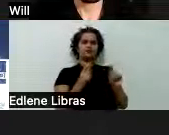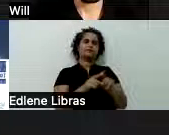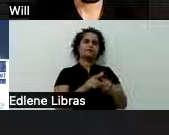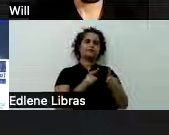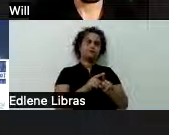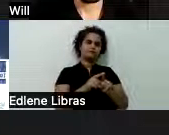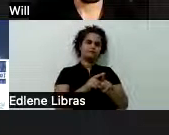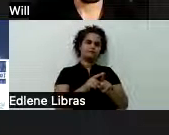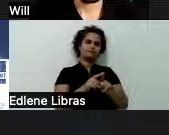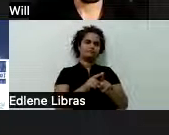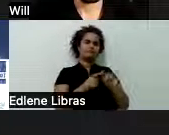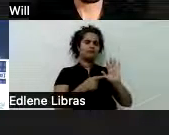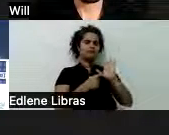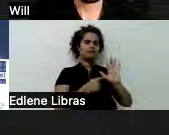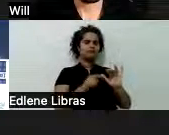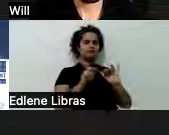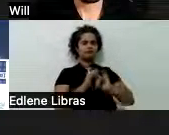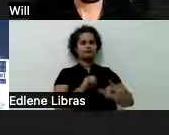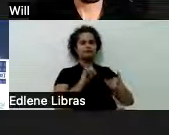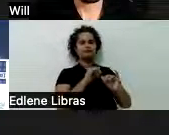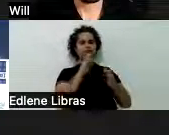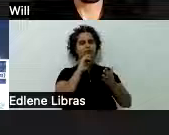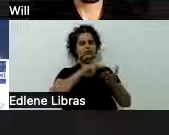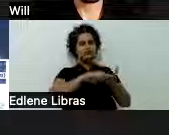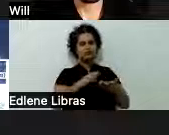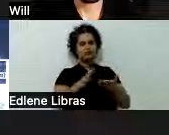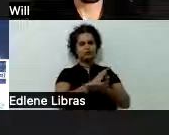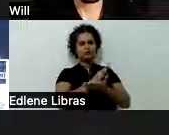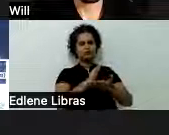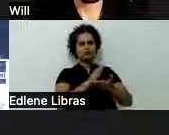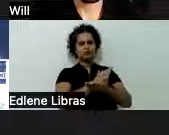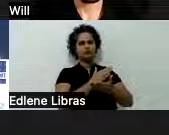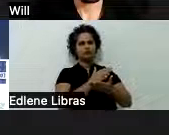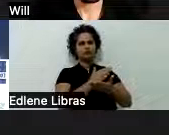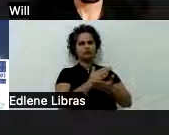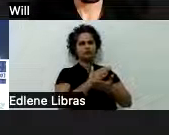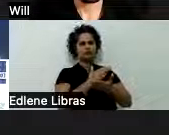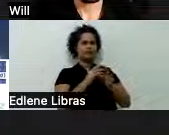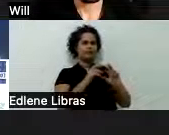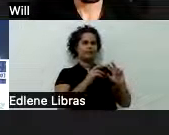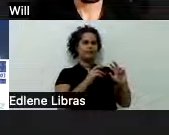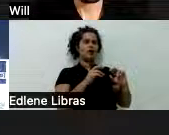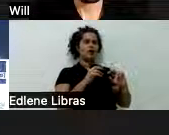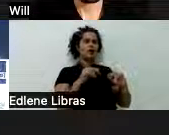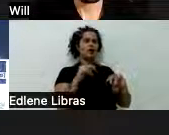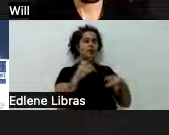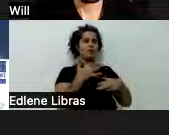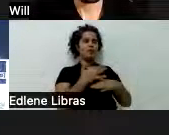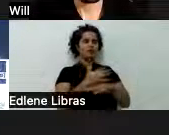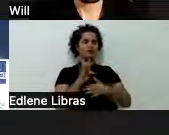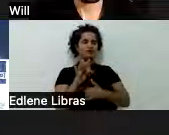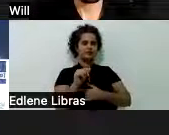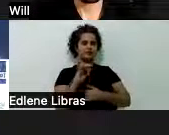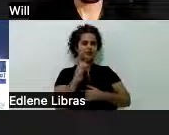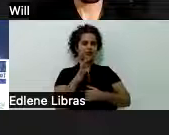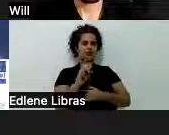nos casos, apresentar um pouco dos resultados dos casos que são tratados nele, né? Então, urbanismo tático como definição, uma